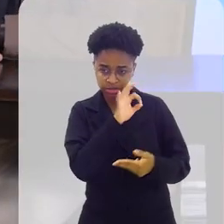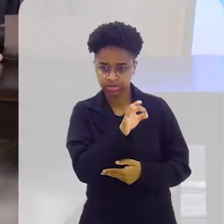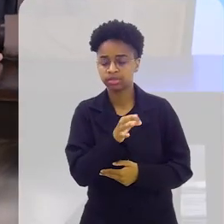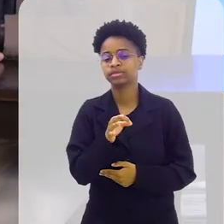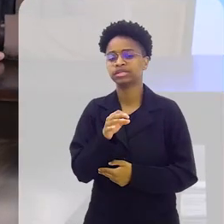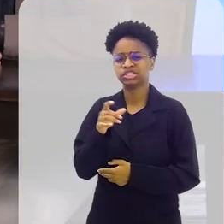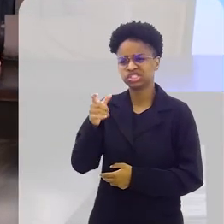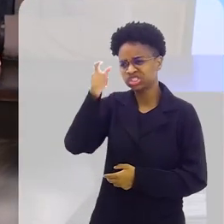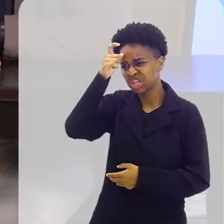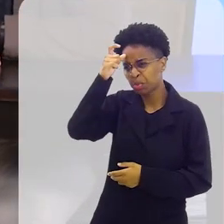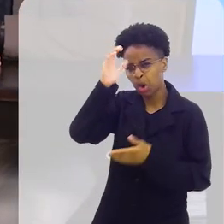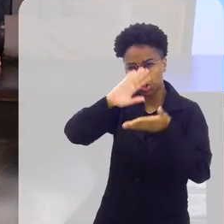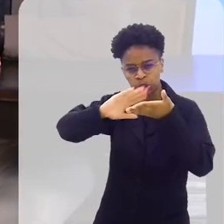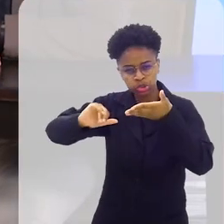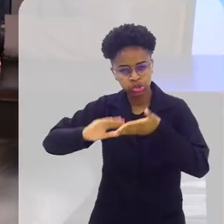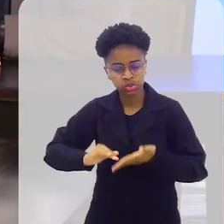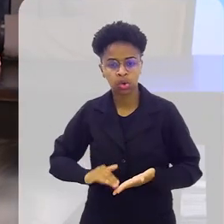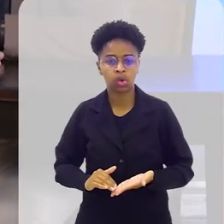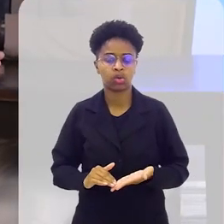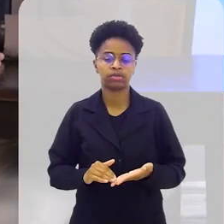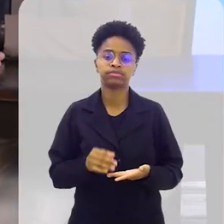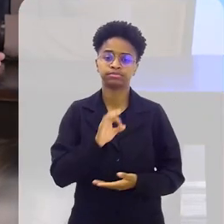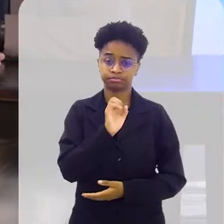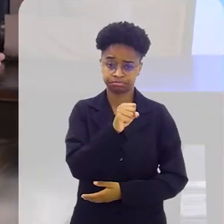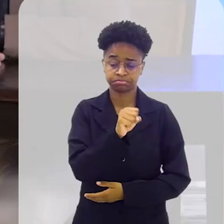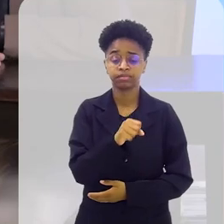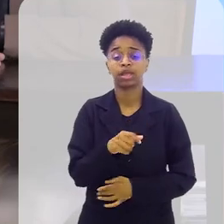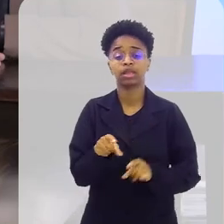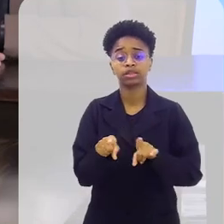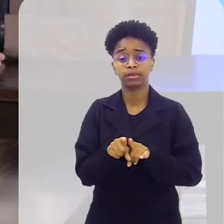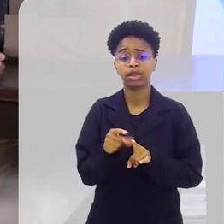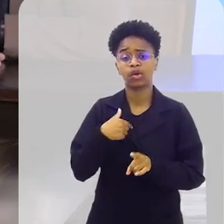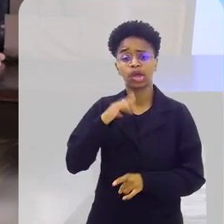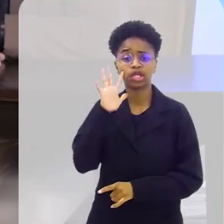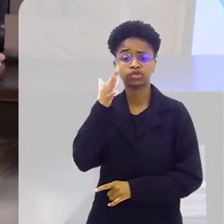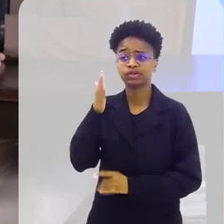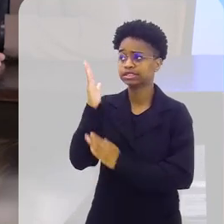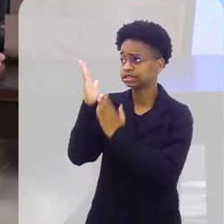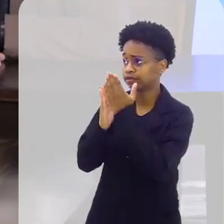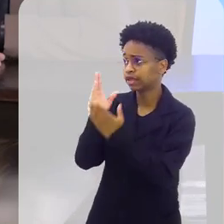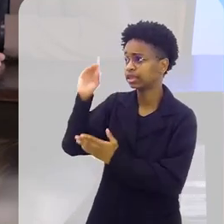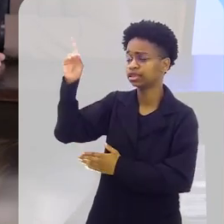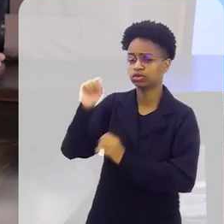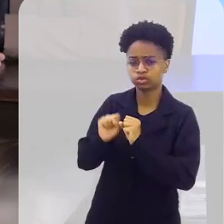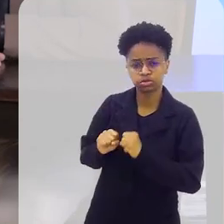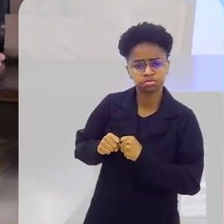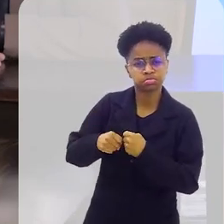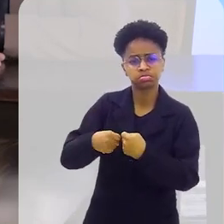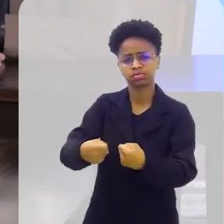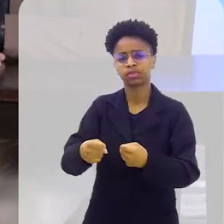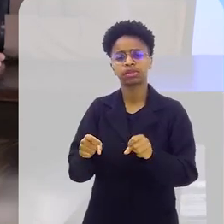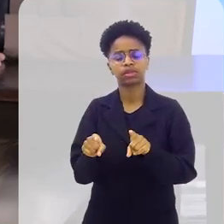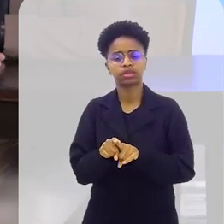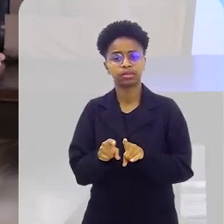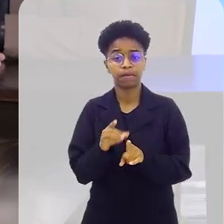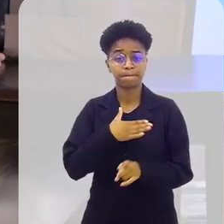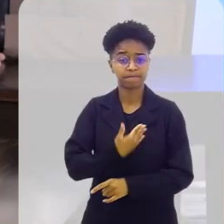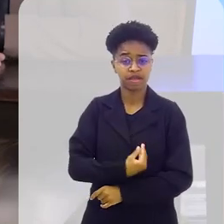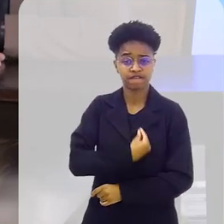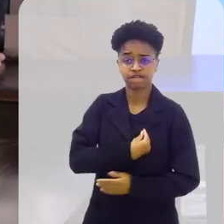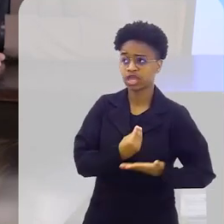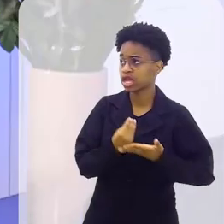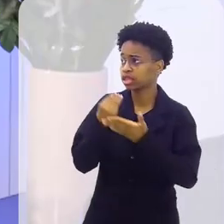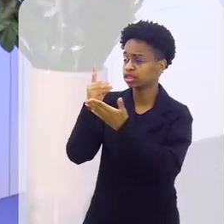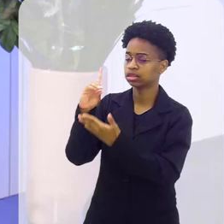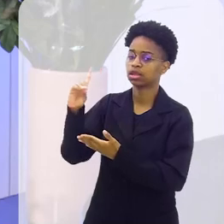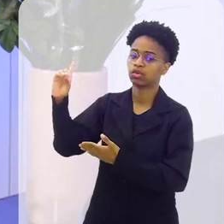né? Meu Deus. Tirou todos os demônios. Sim. E eu resolvi servir a Deus com todo o meu empenho, com toda a